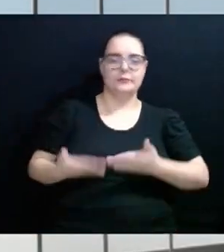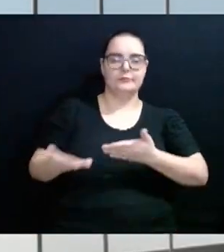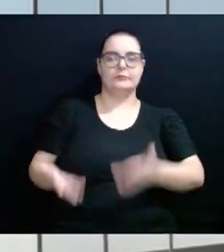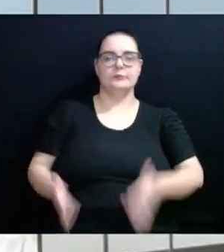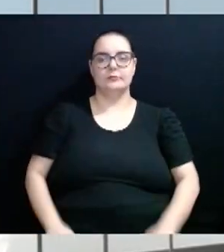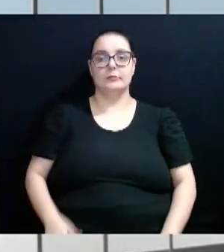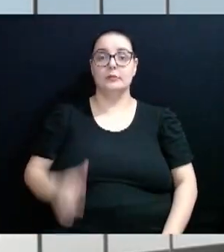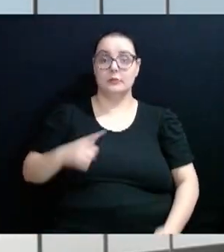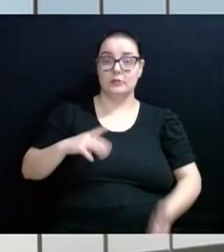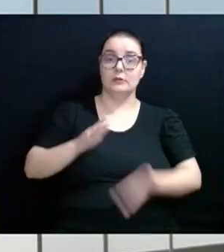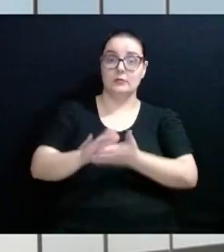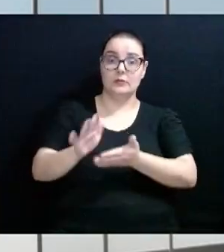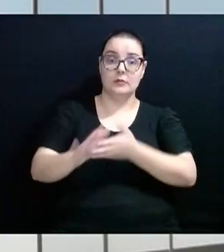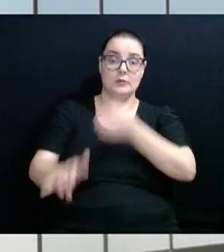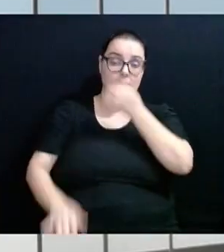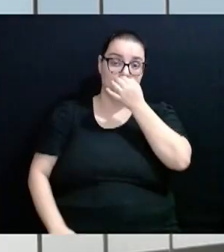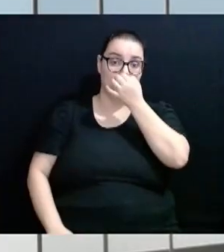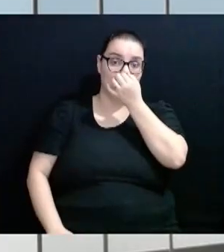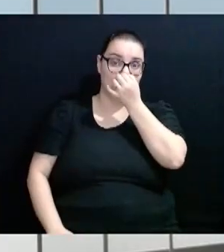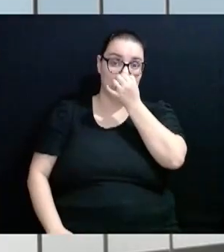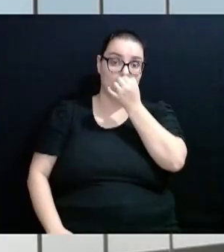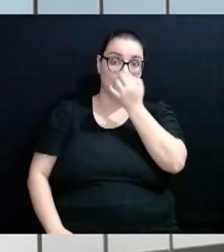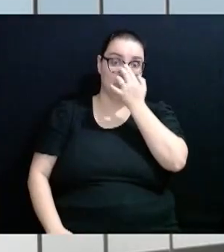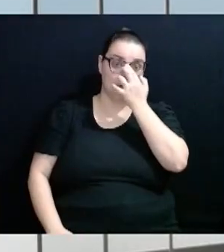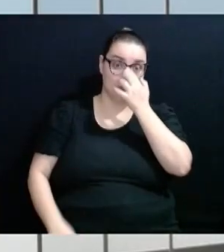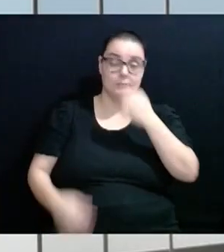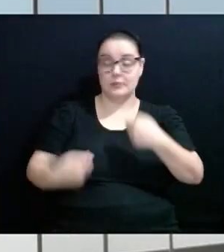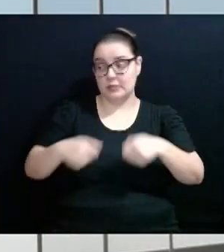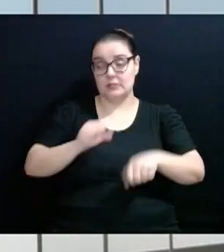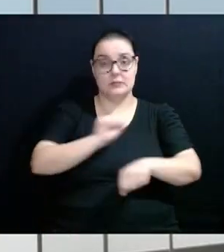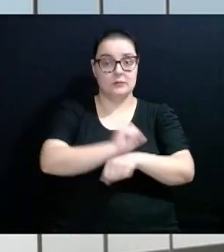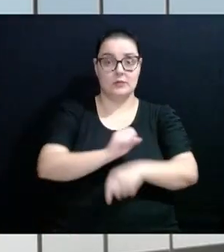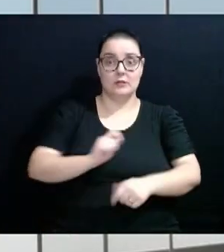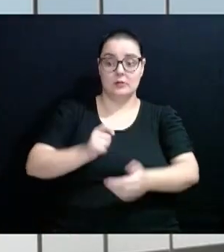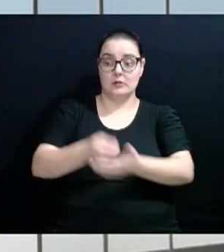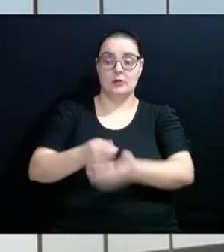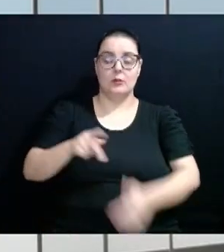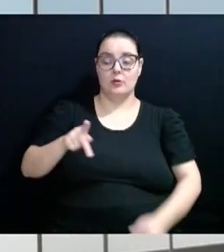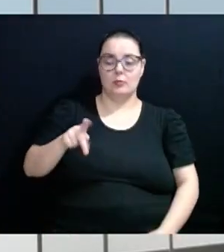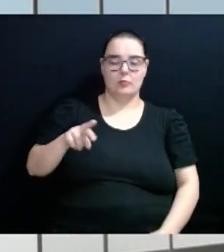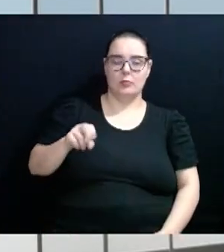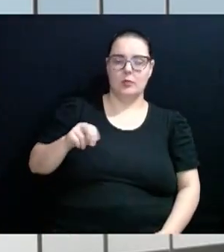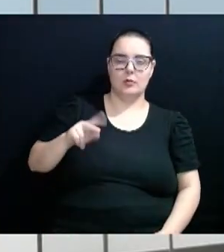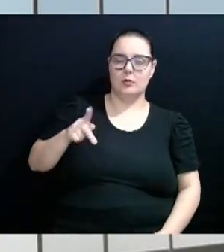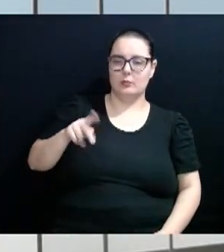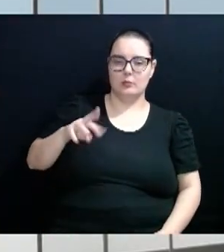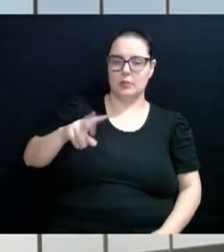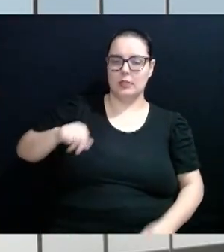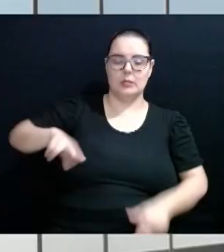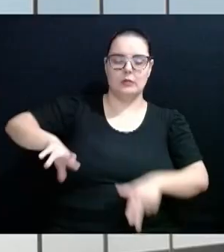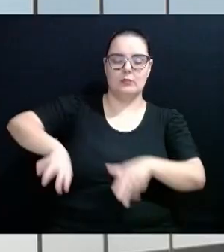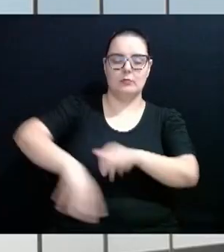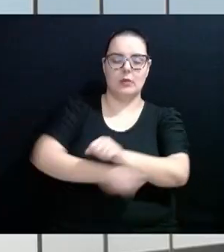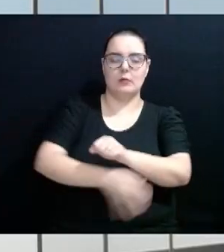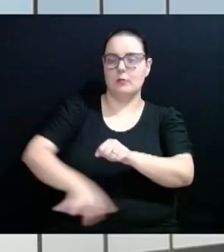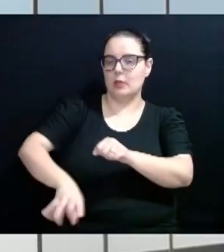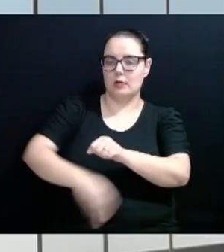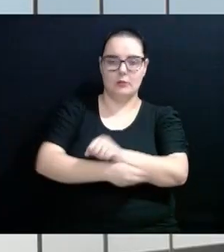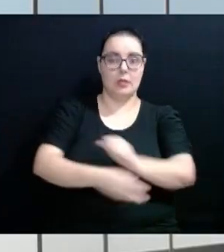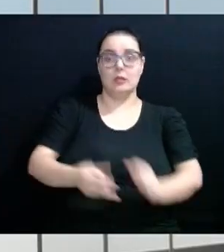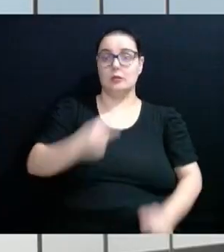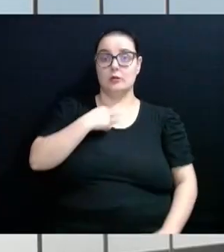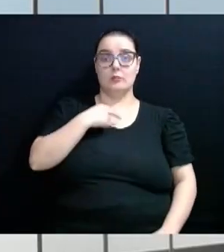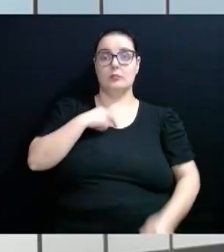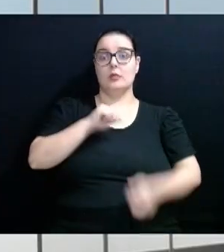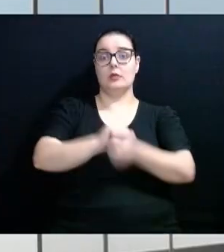ter que esperar, tem que esperar. Você não vai ficar pagando propina por isso. Você não pode flexibilizar a sua